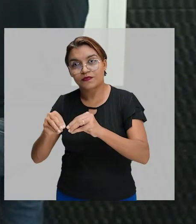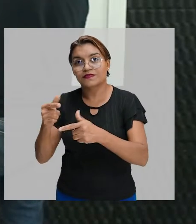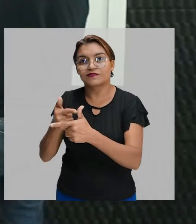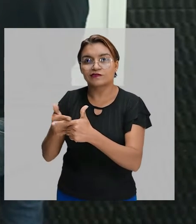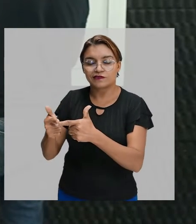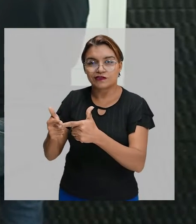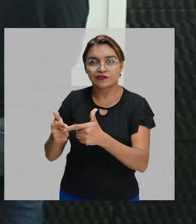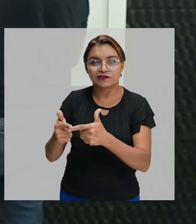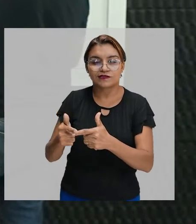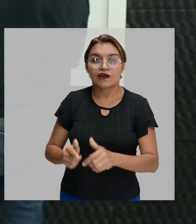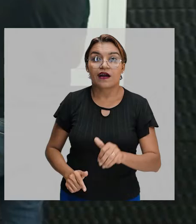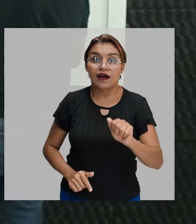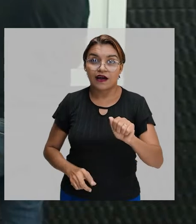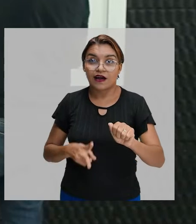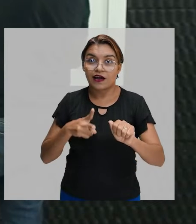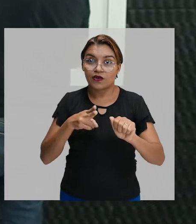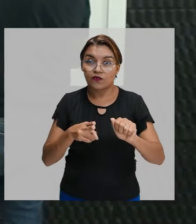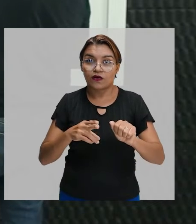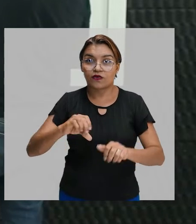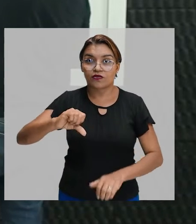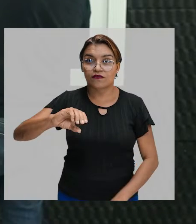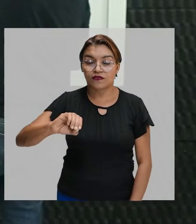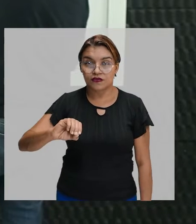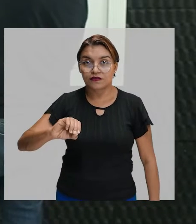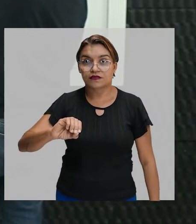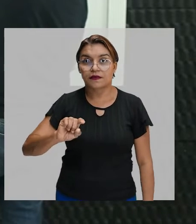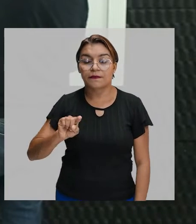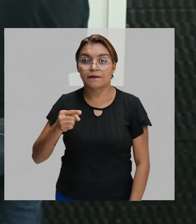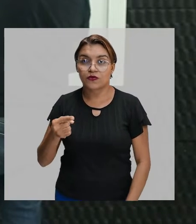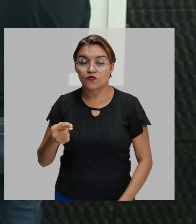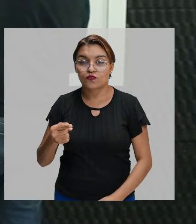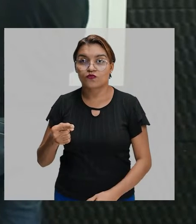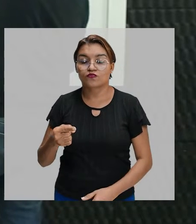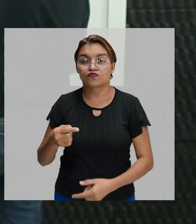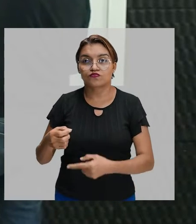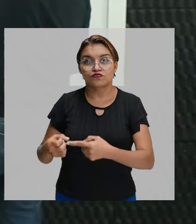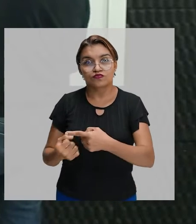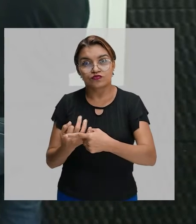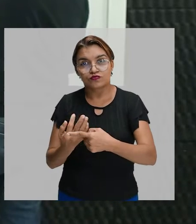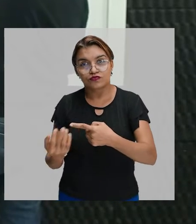a 90 mil o / 625